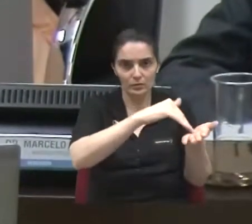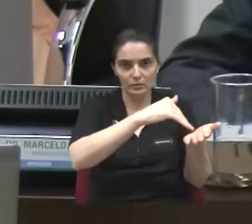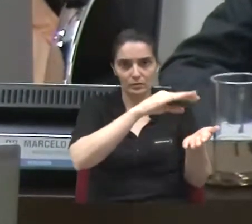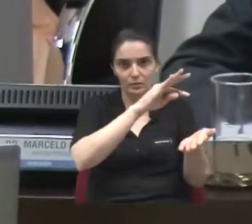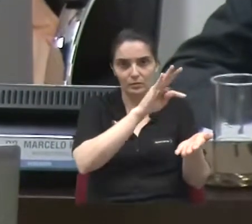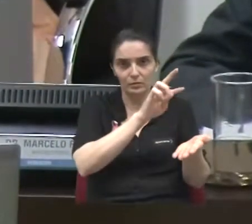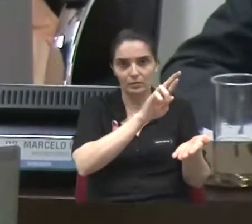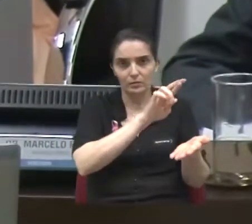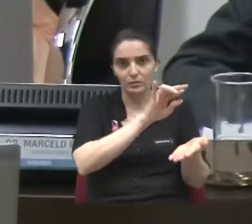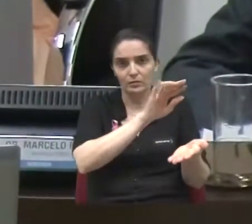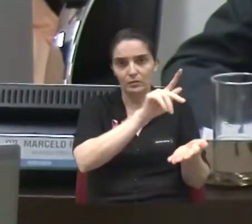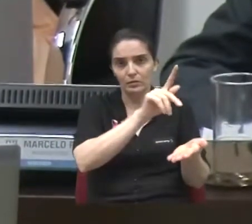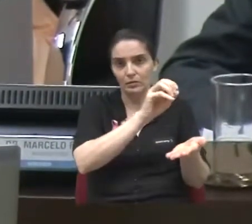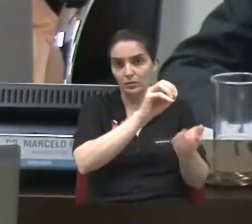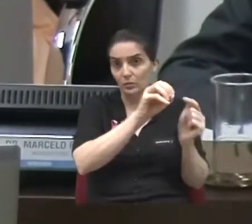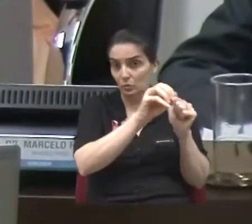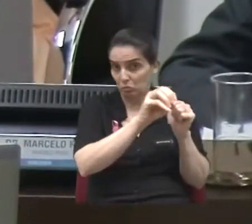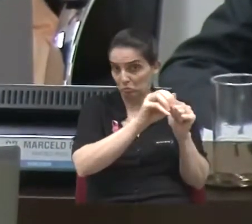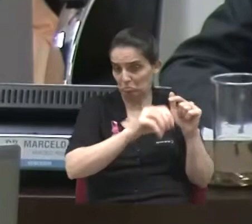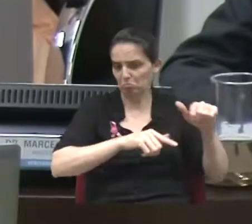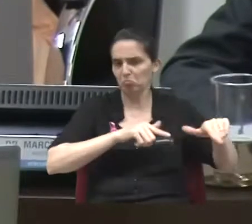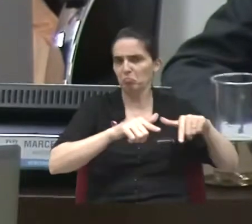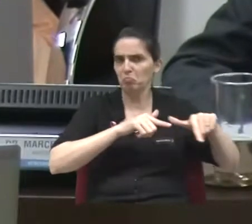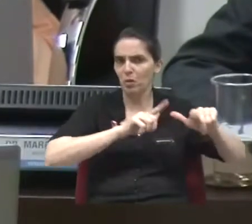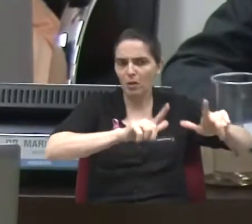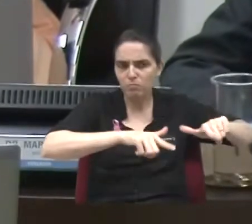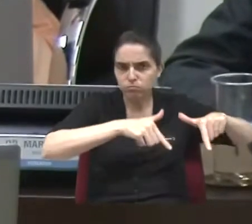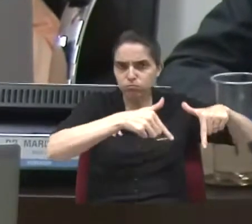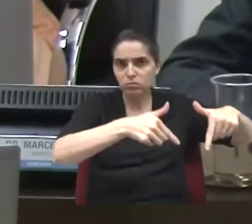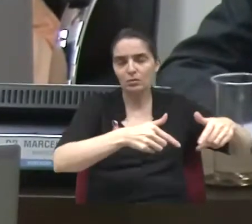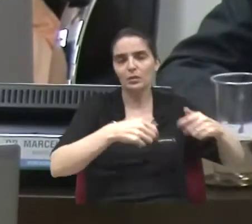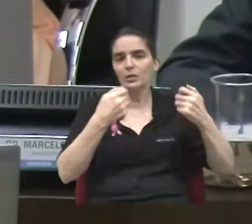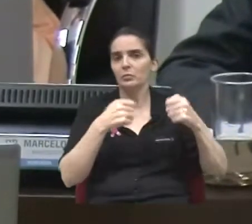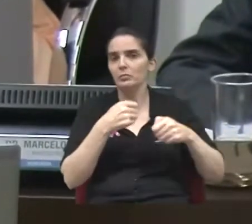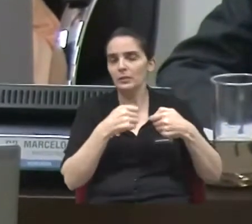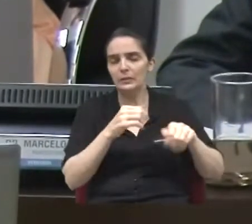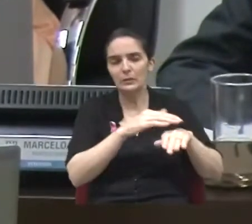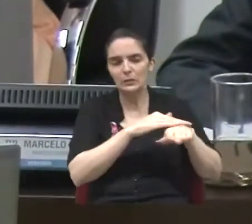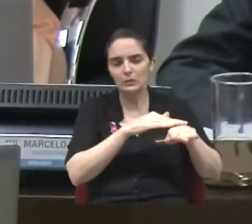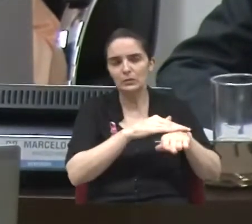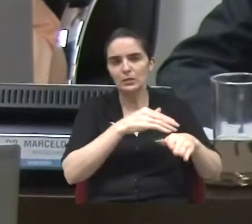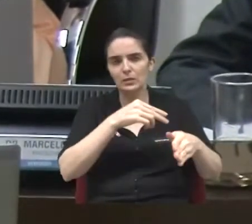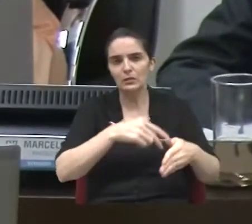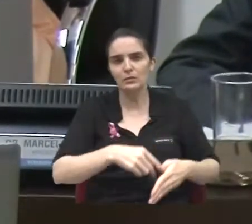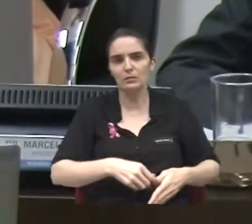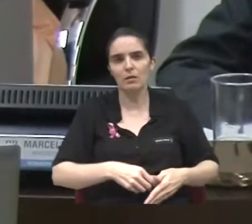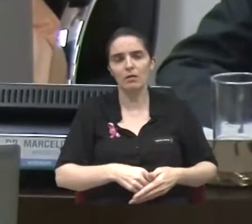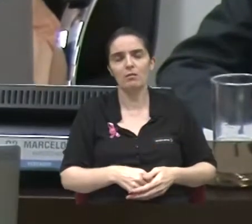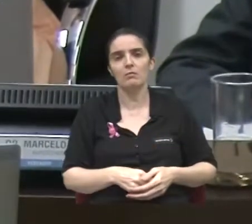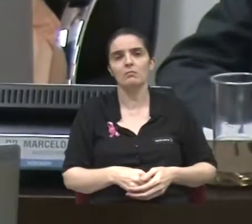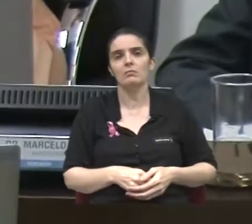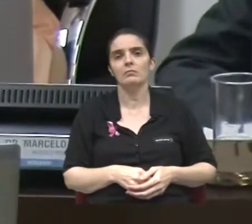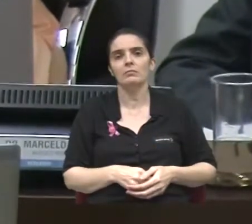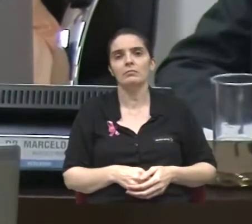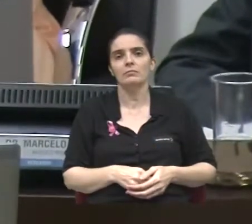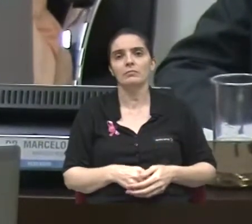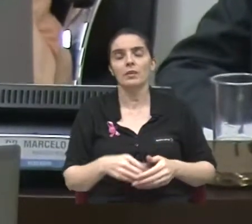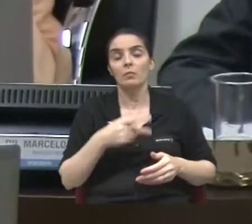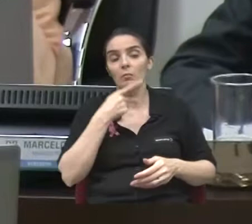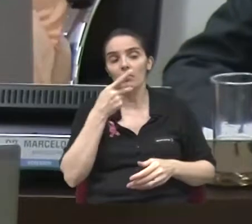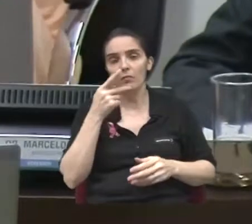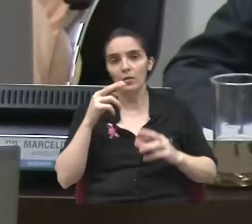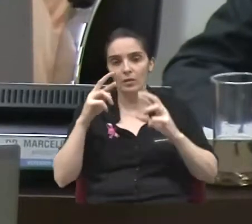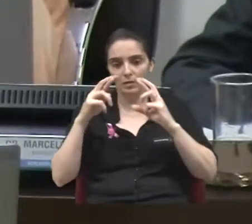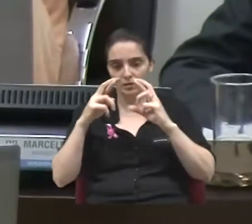vamos dizer assim, tão atuante, jovem. Eu acho que a gente pode pegar firme nessa questão da coleta do lixo para a gente poder começar